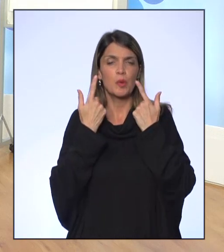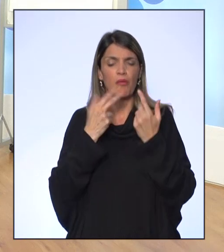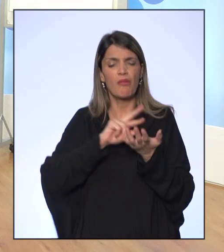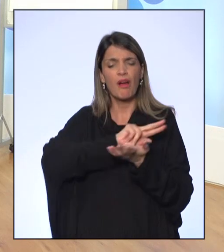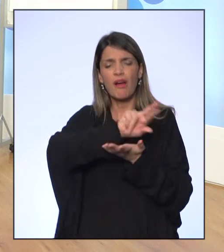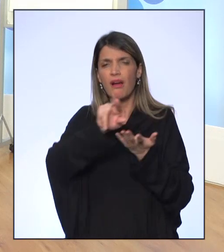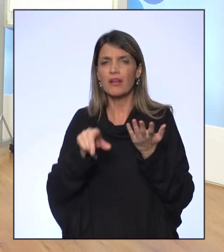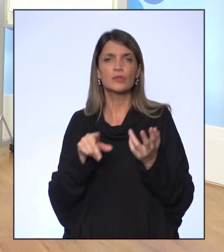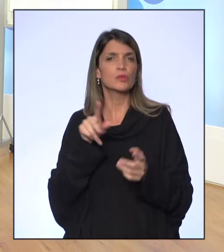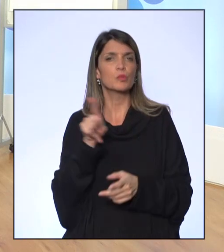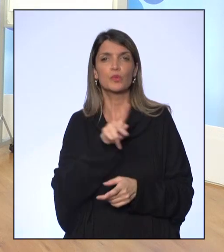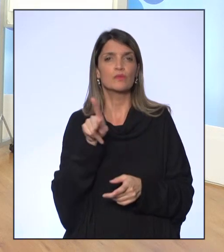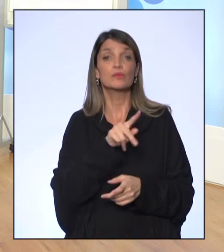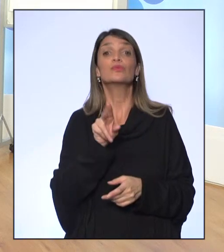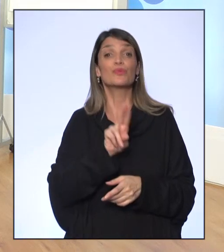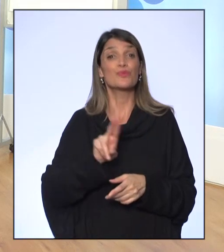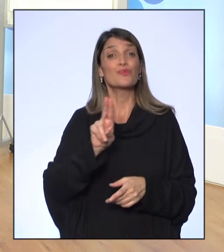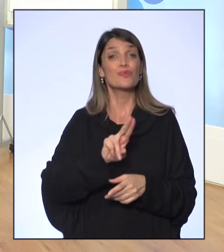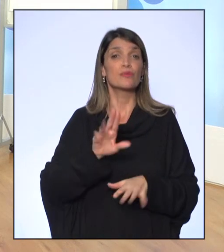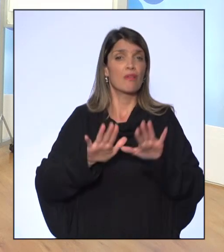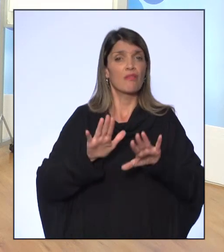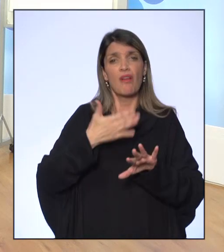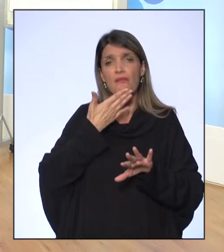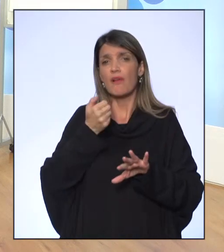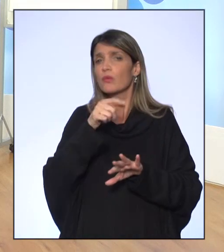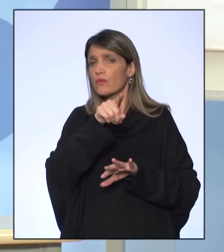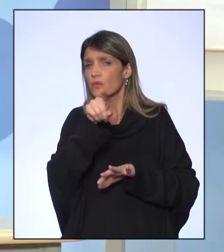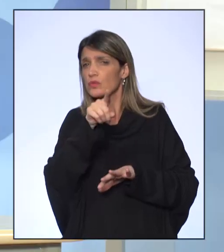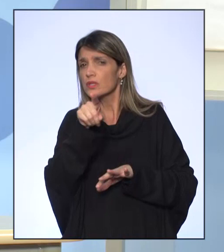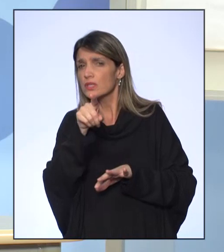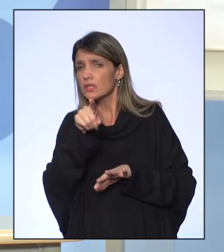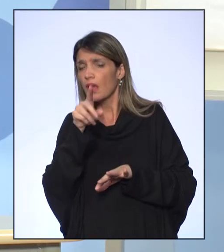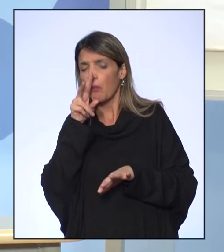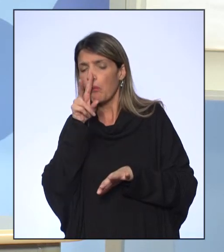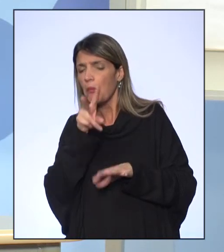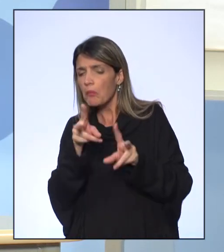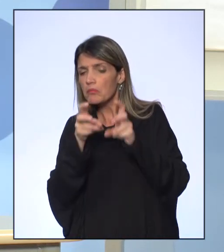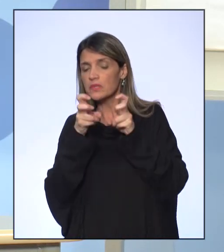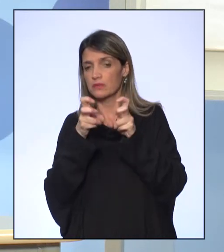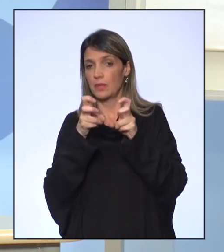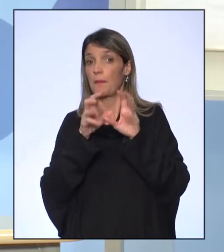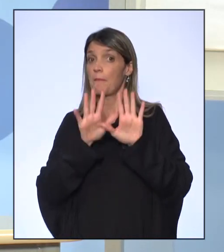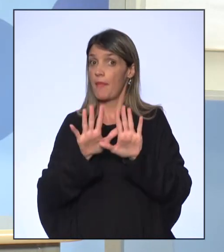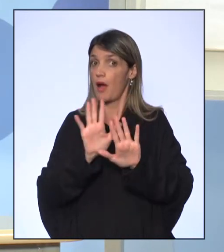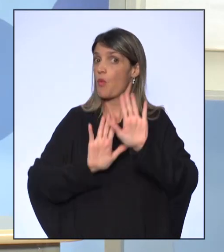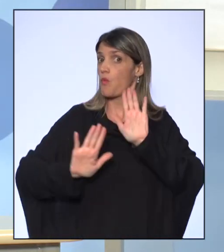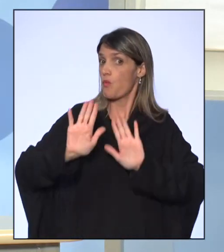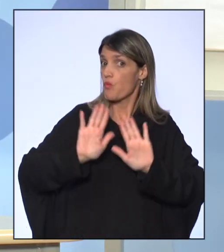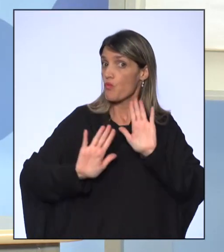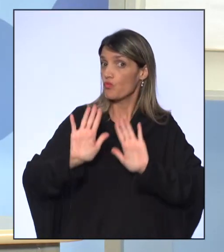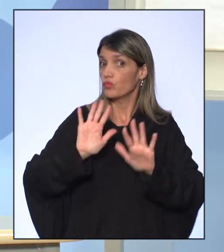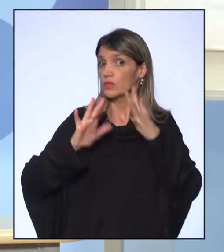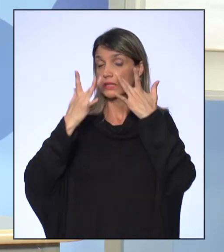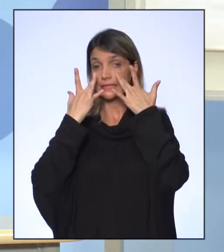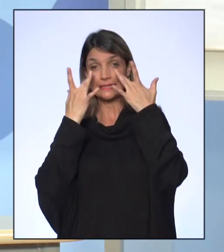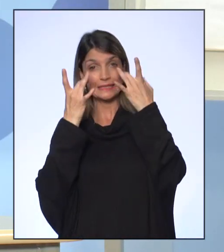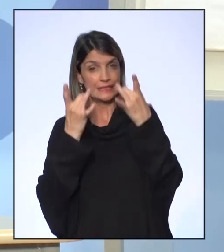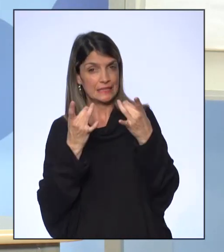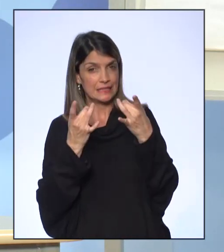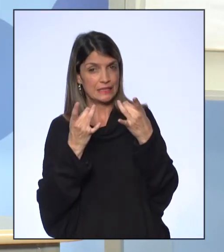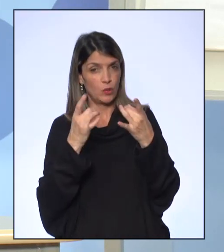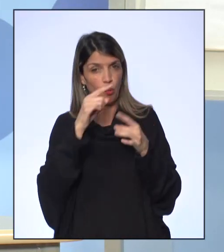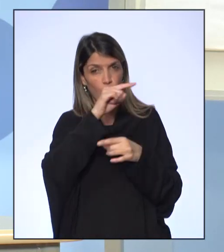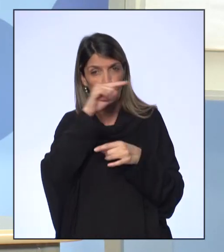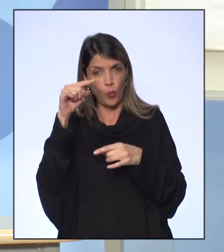dessa ferramenta, que é até mais fácil às vezes para vocês localizarem e enxergarem. Só tomem cuidado, prestem atenção nas